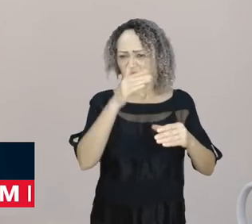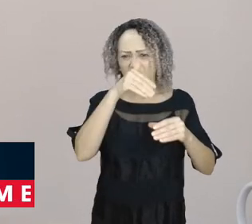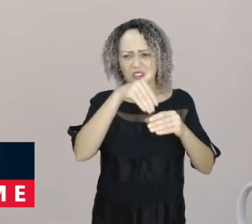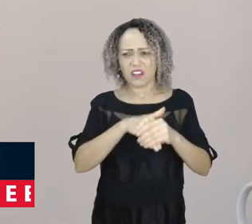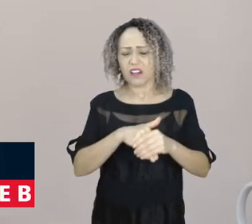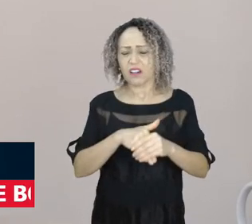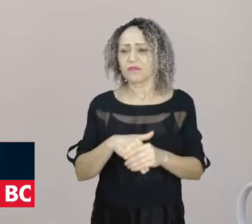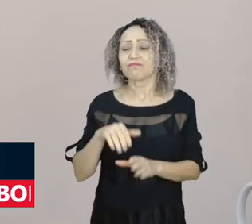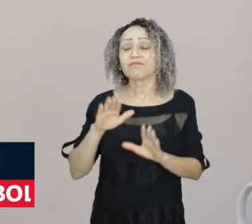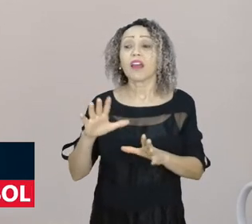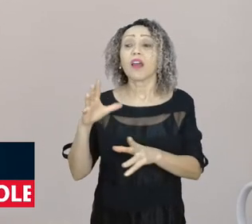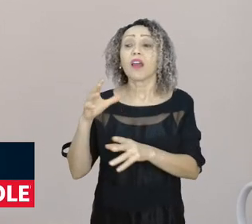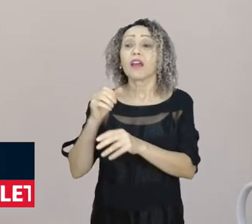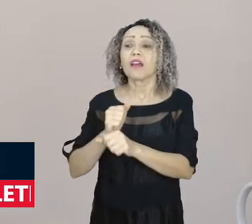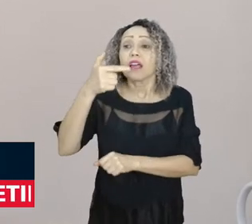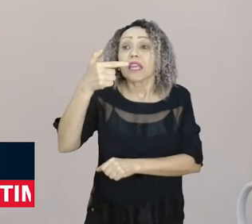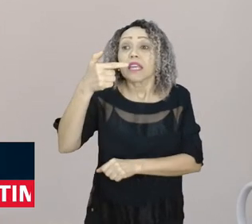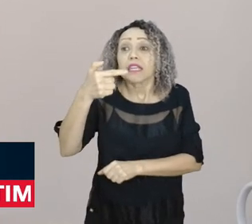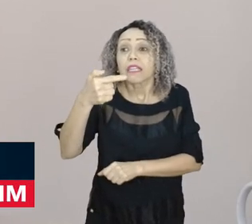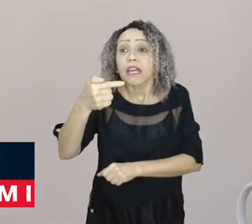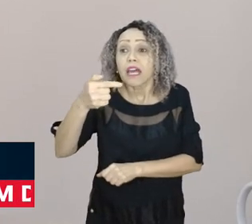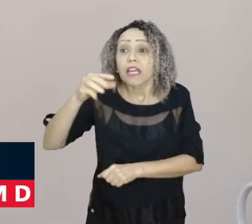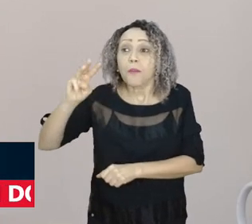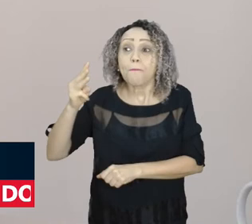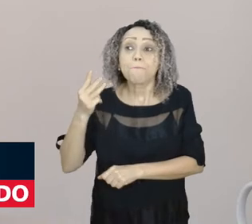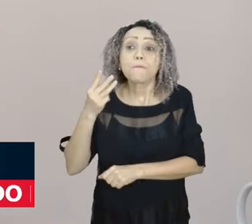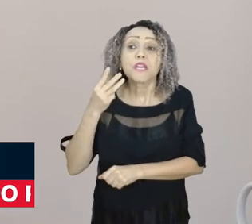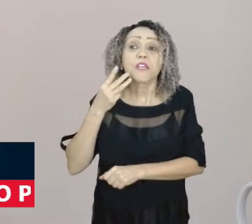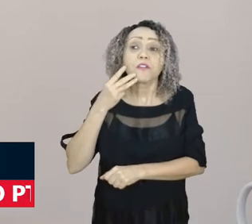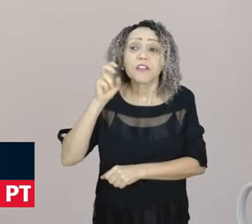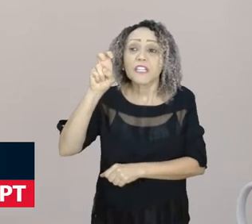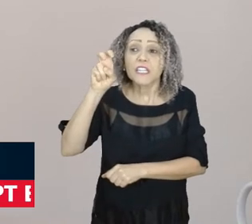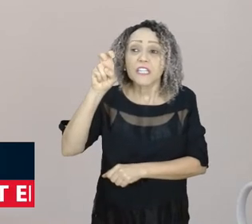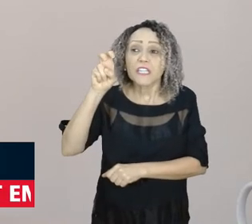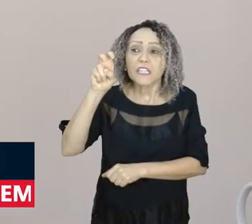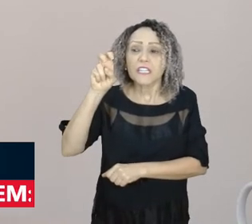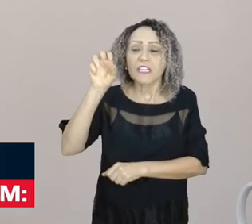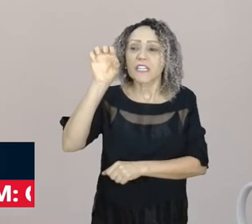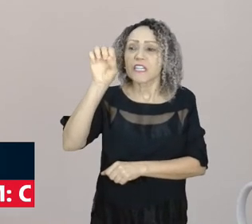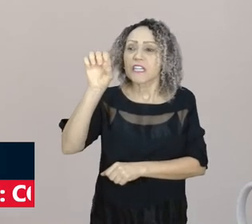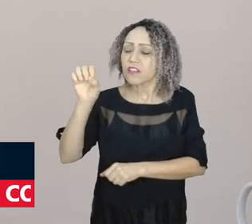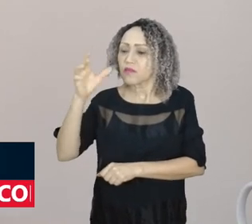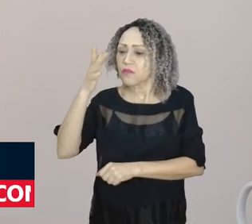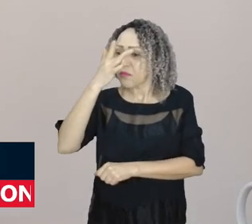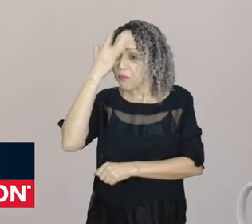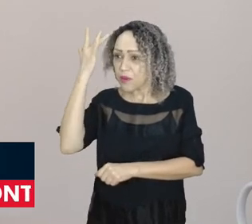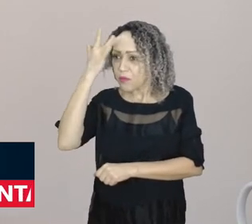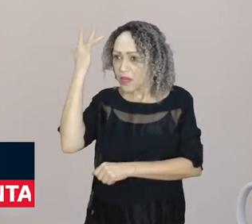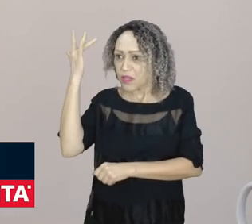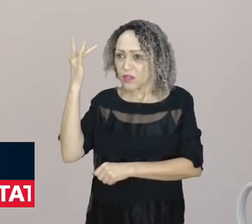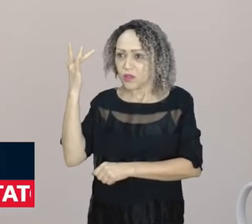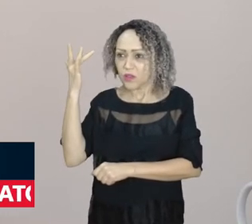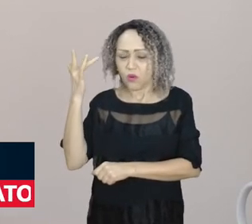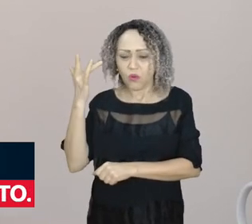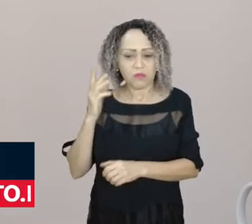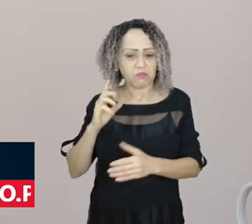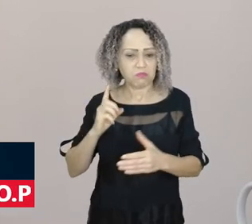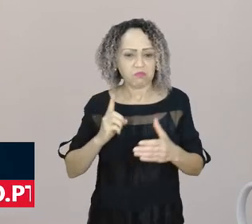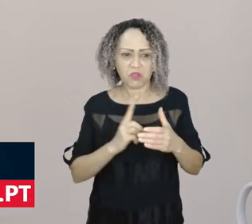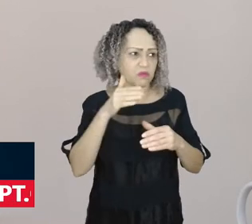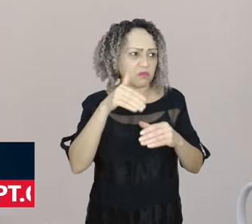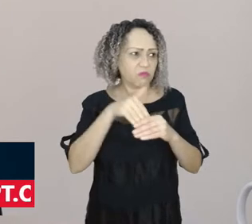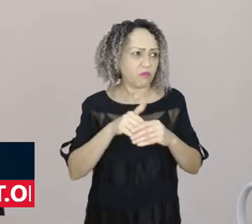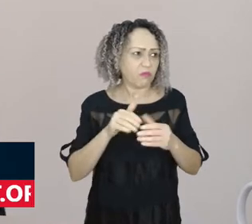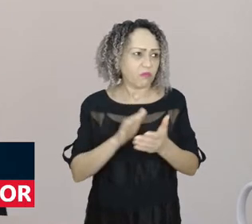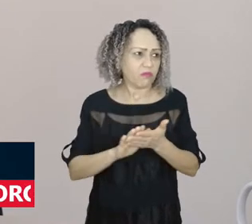7 milhões de pessoas, 7 milhões e meio de paulistas deixaram de votar nesse dia 2 de outubro. E agora, no